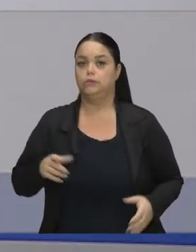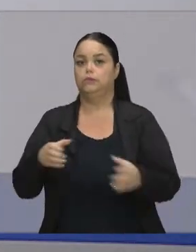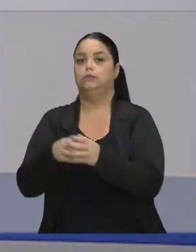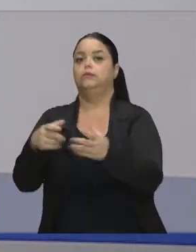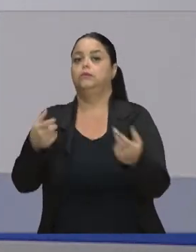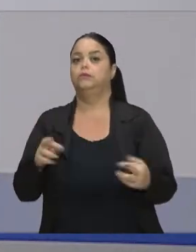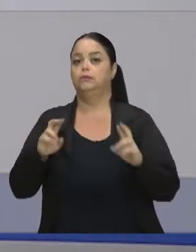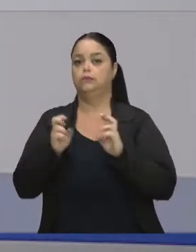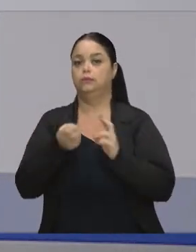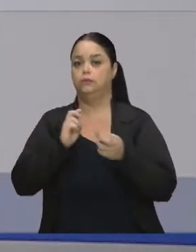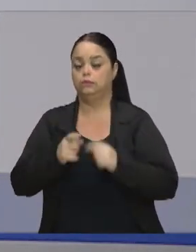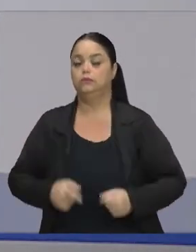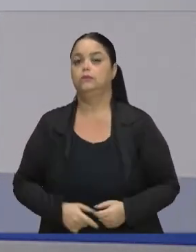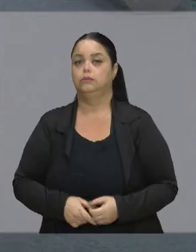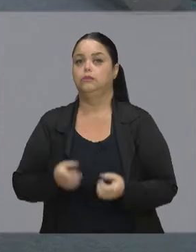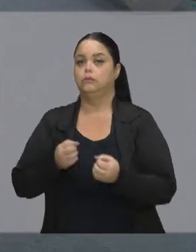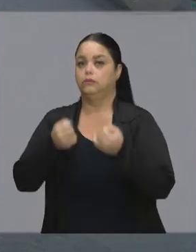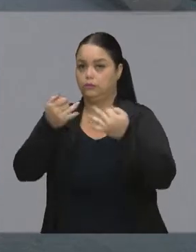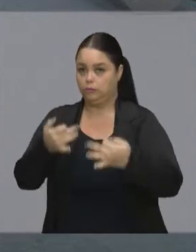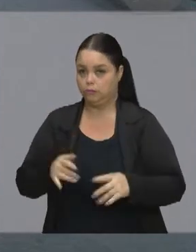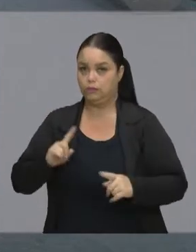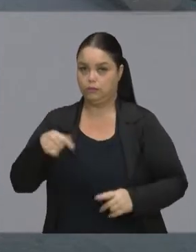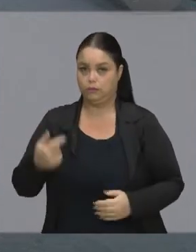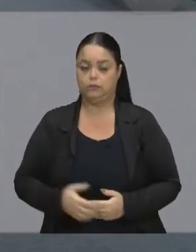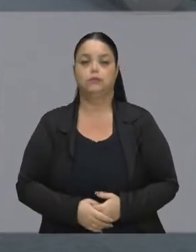poder, então, dar seus pareceres.